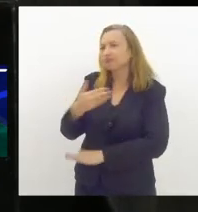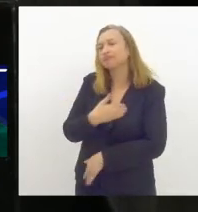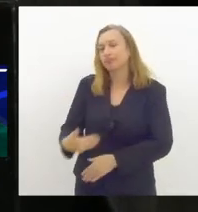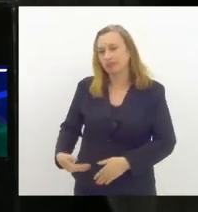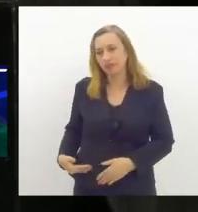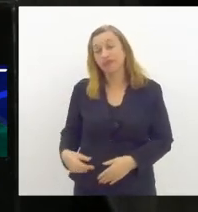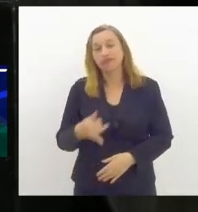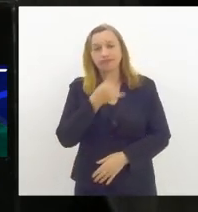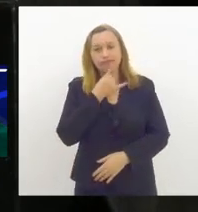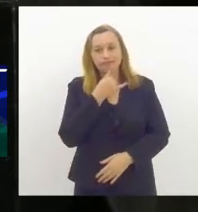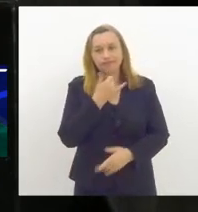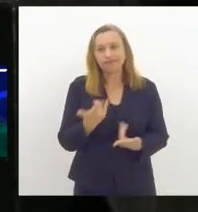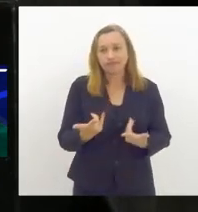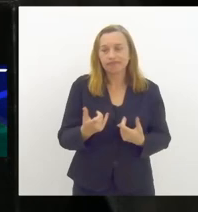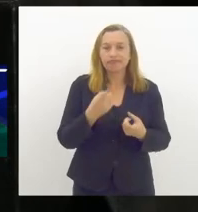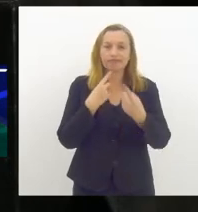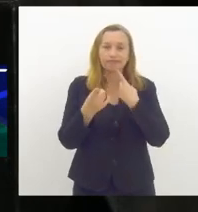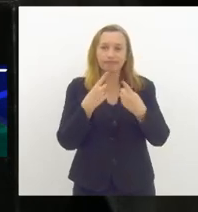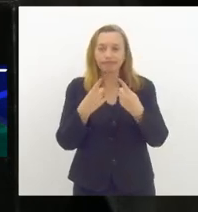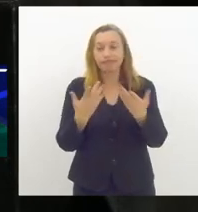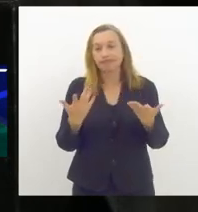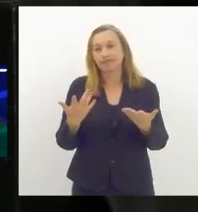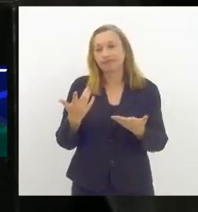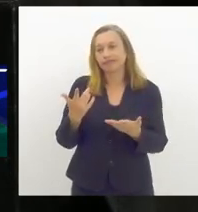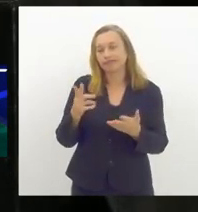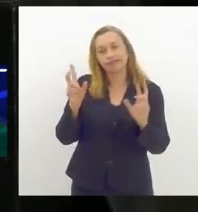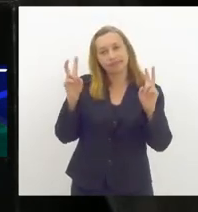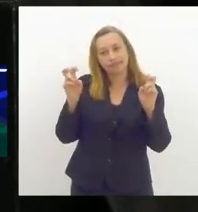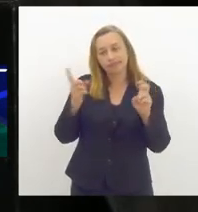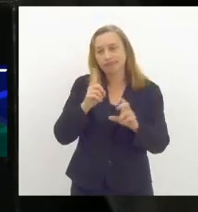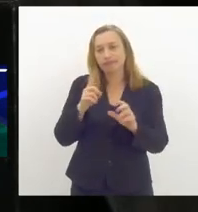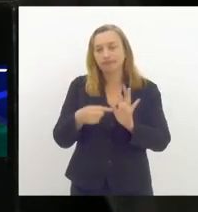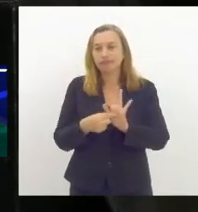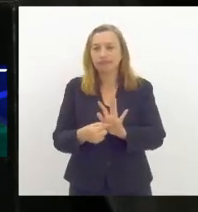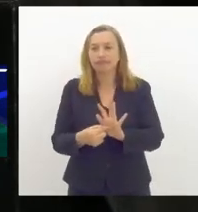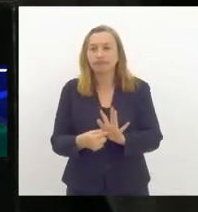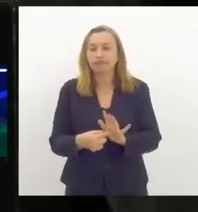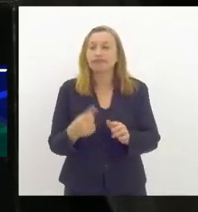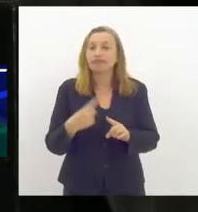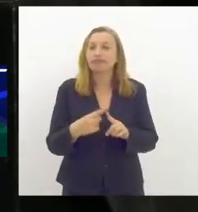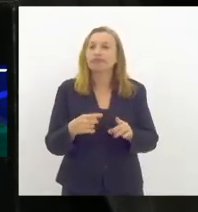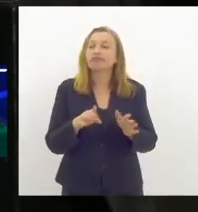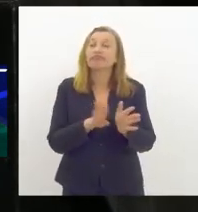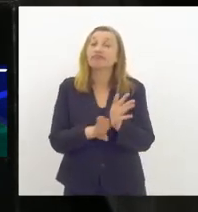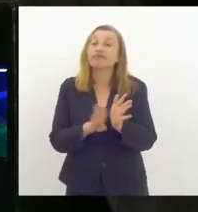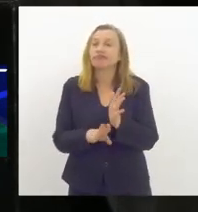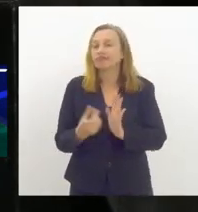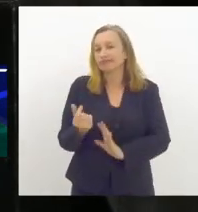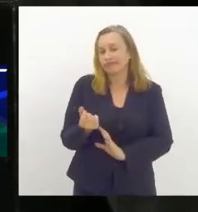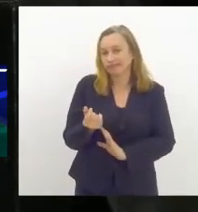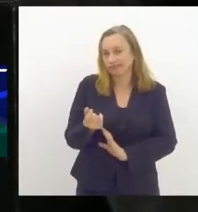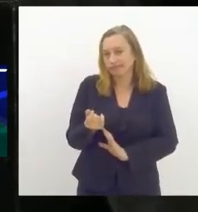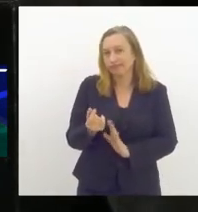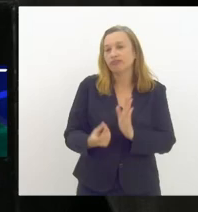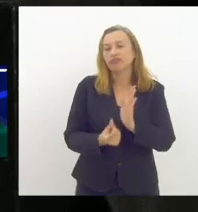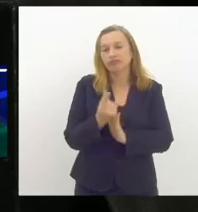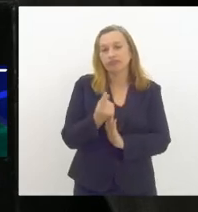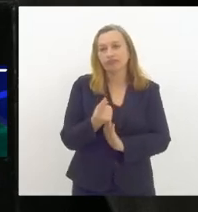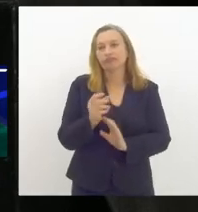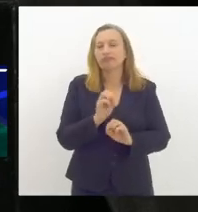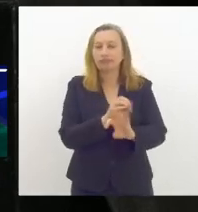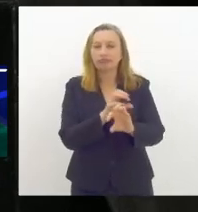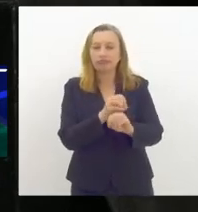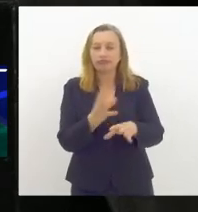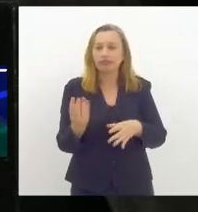Governador infelizmente durante o debate essas questões não apareceram apareceram por exemplo porque gastar dinheiro do orçamento da educação